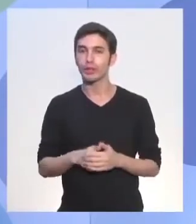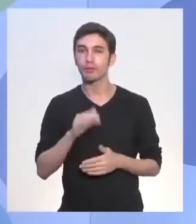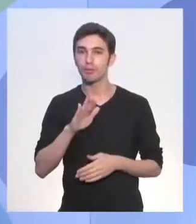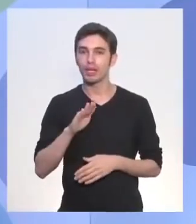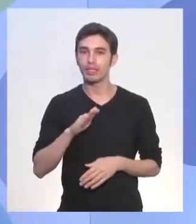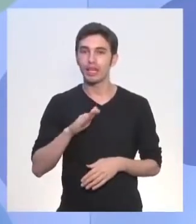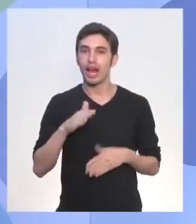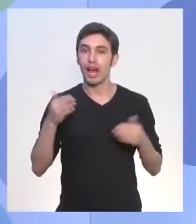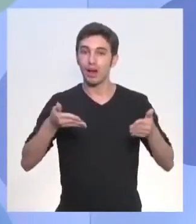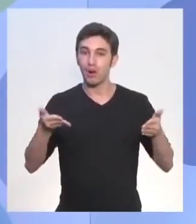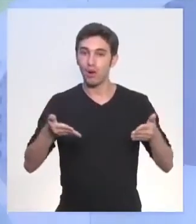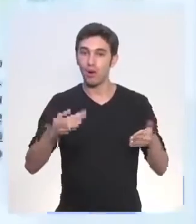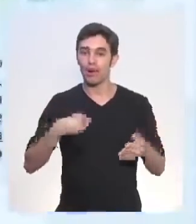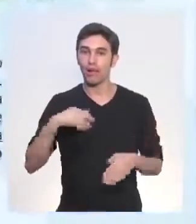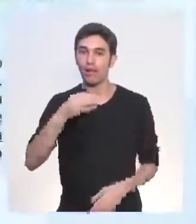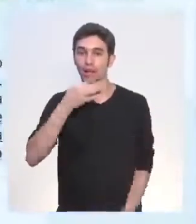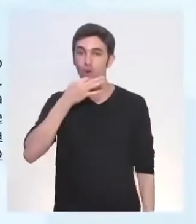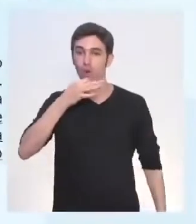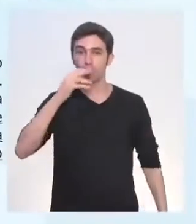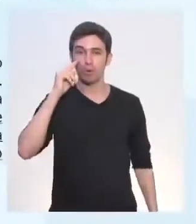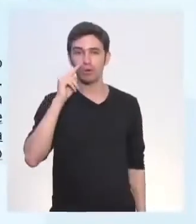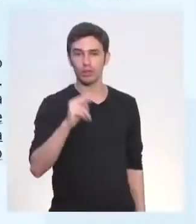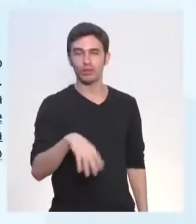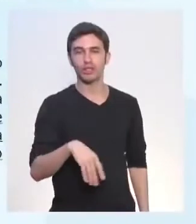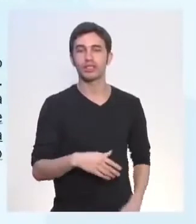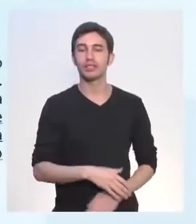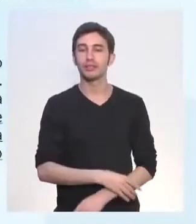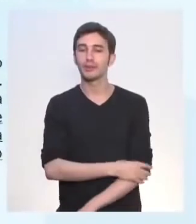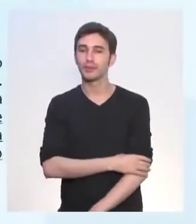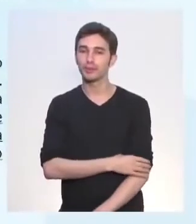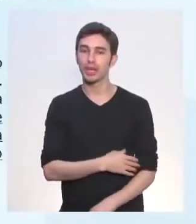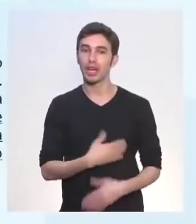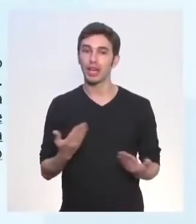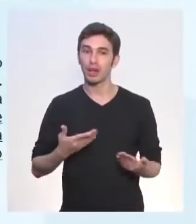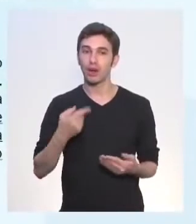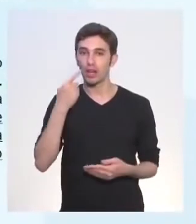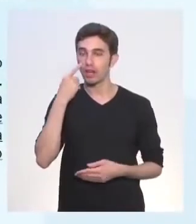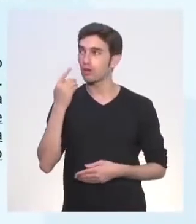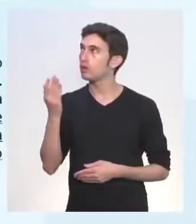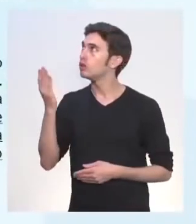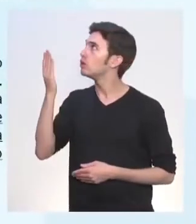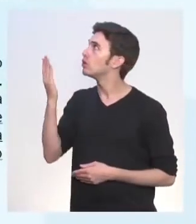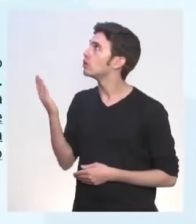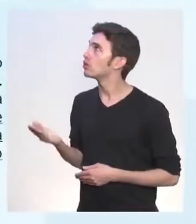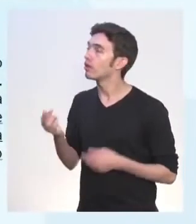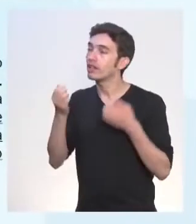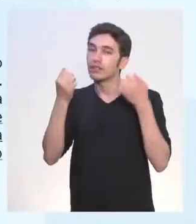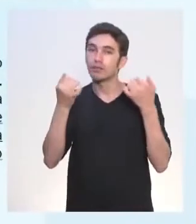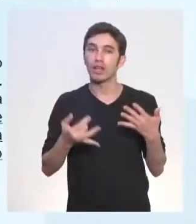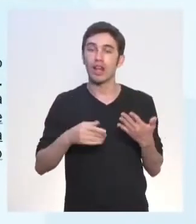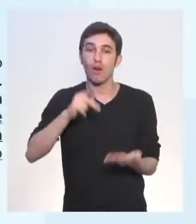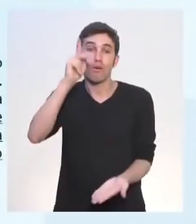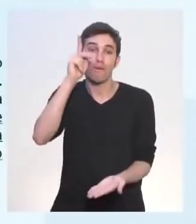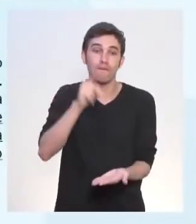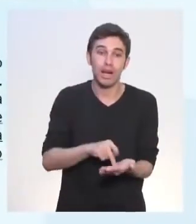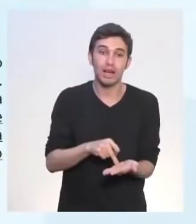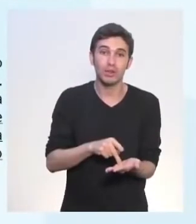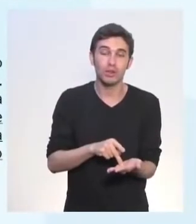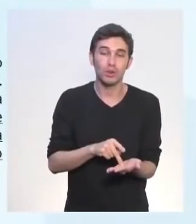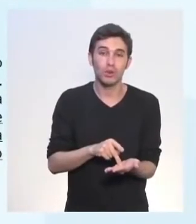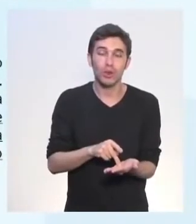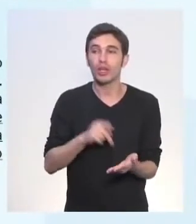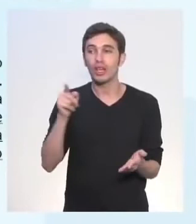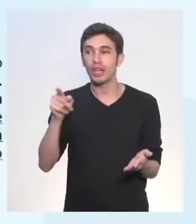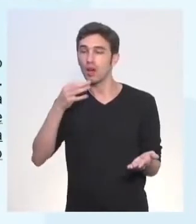ponto de vista, tá? Então na próxima tela, olha só, eu coloquei fato versus ponto de vista, para vocês verificarem o que é